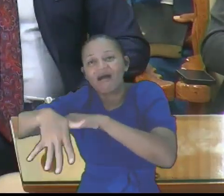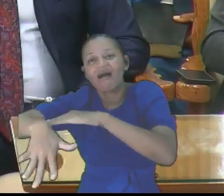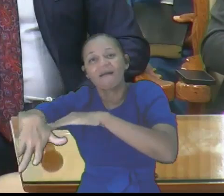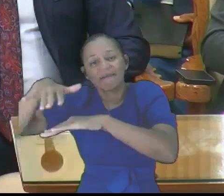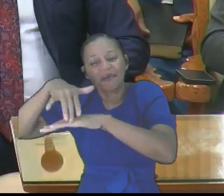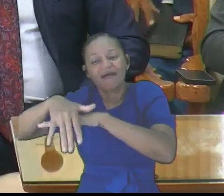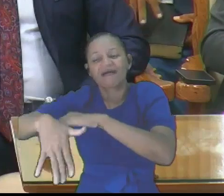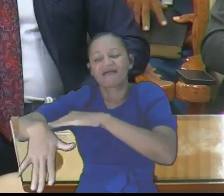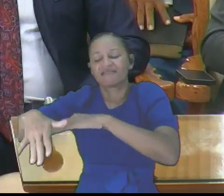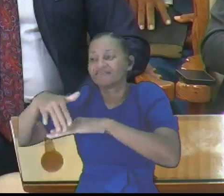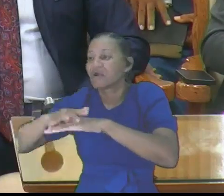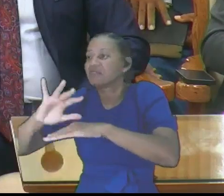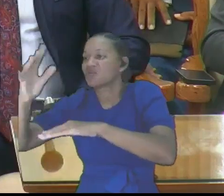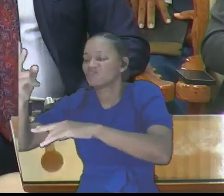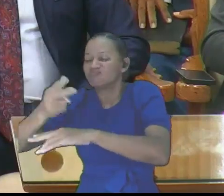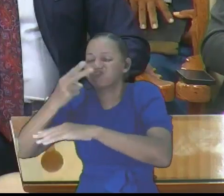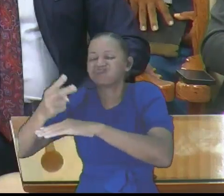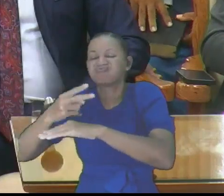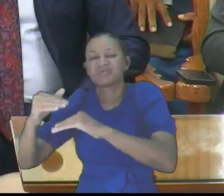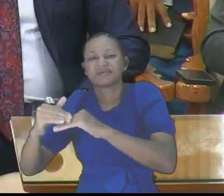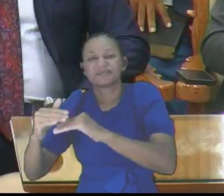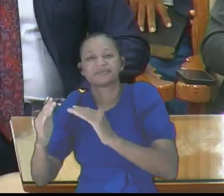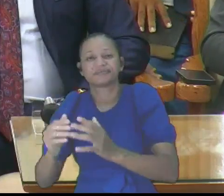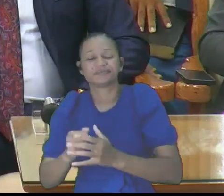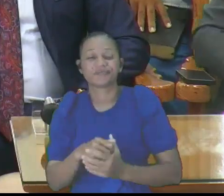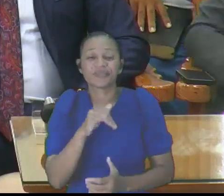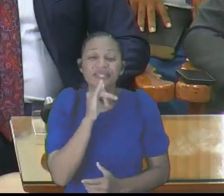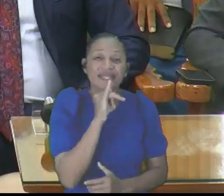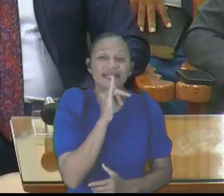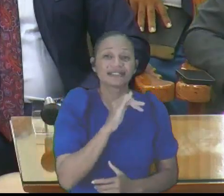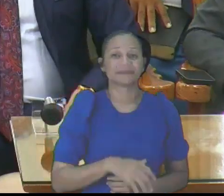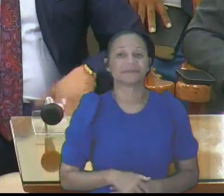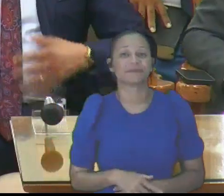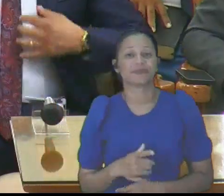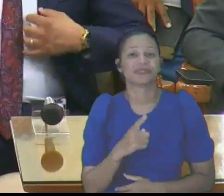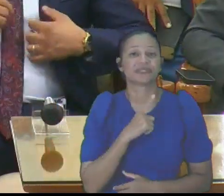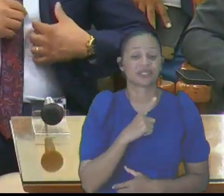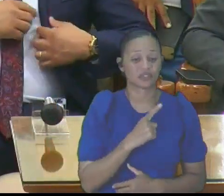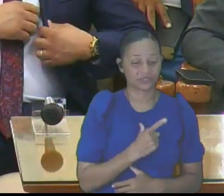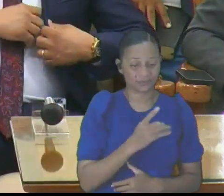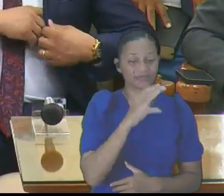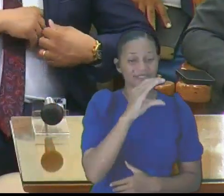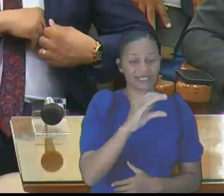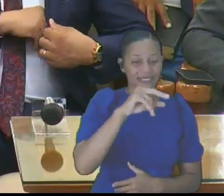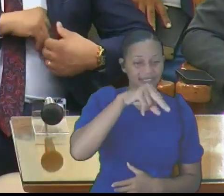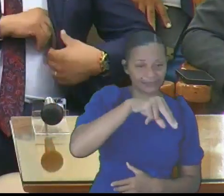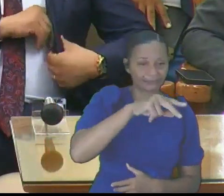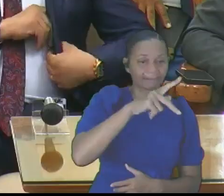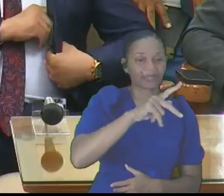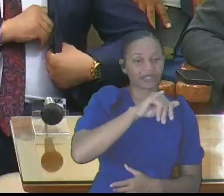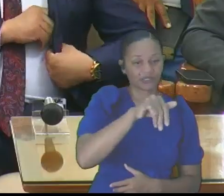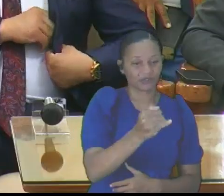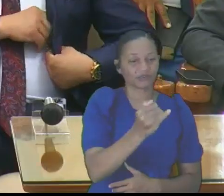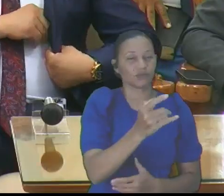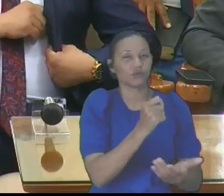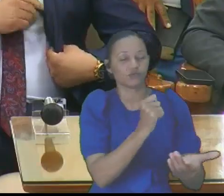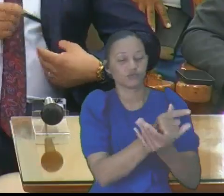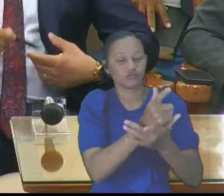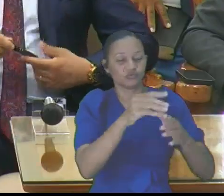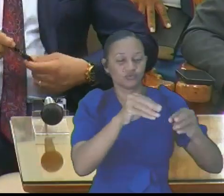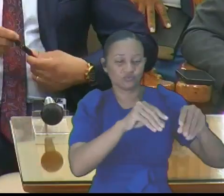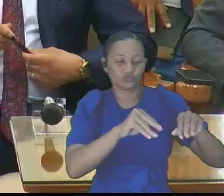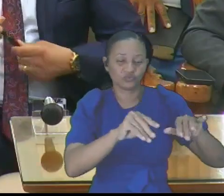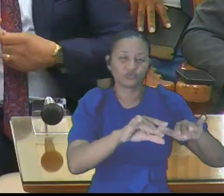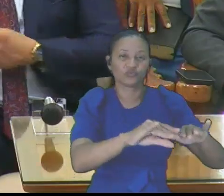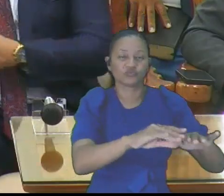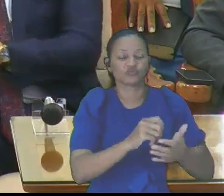aguentava as intempéries do deserto. Por exemplo, nós temos CNPJ. Com o CNPJ nós compramos o terreno,